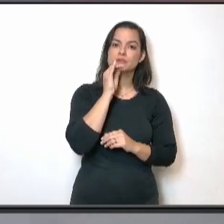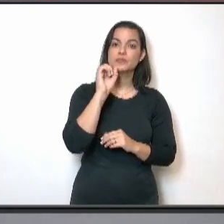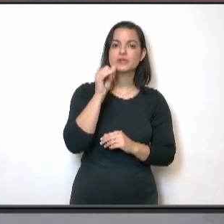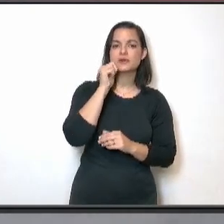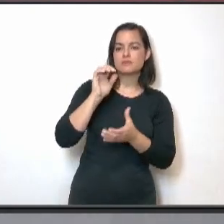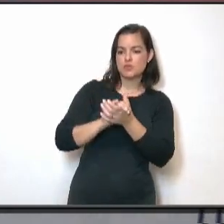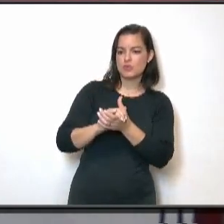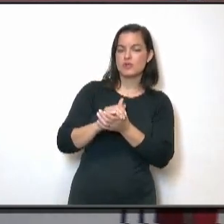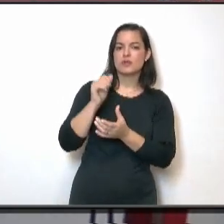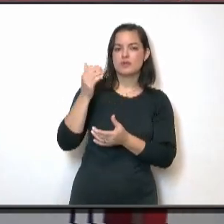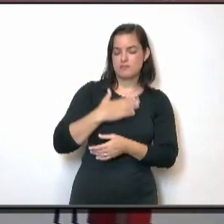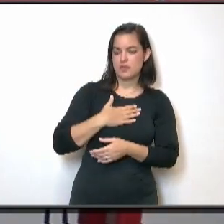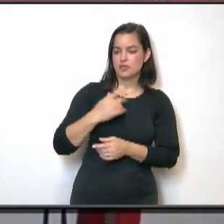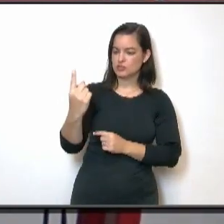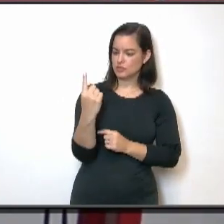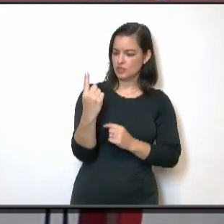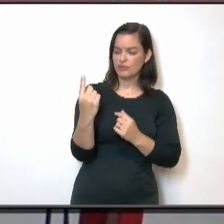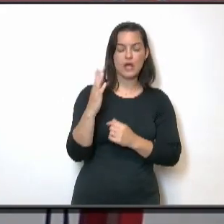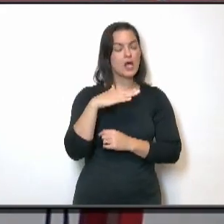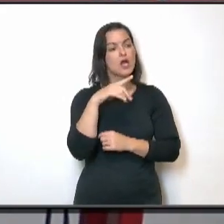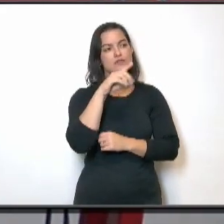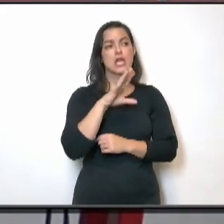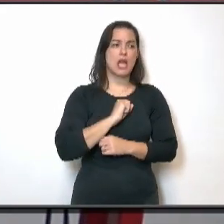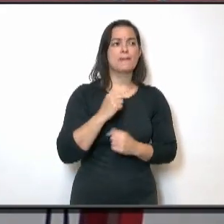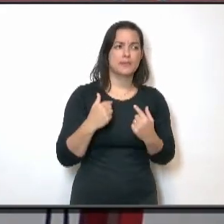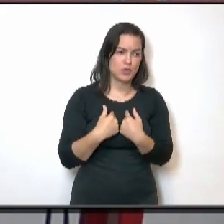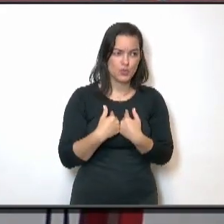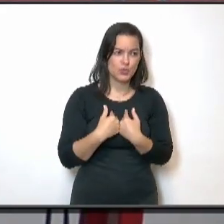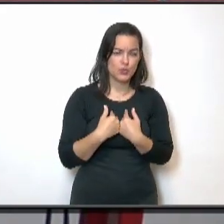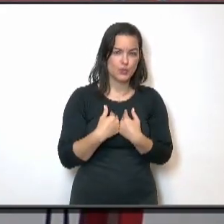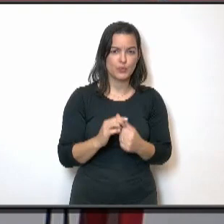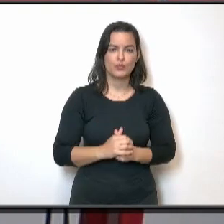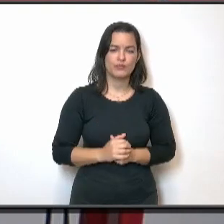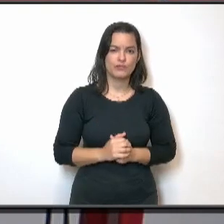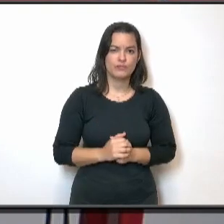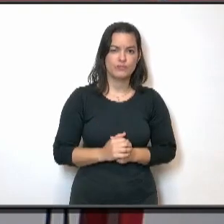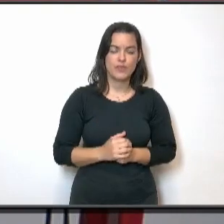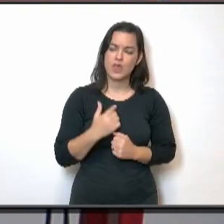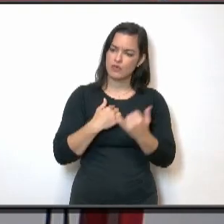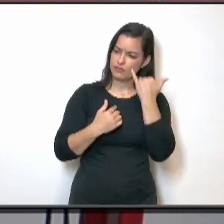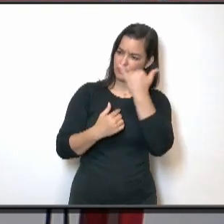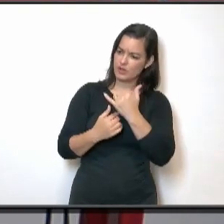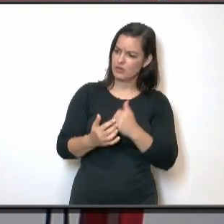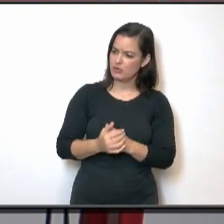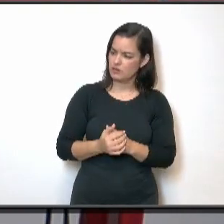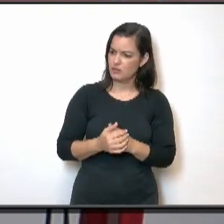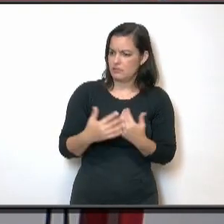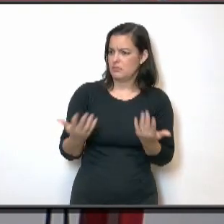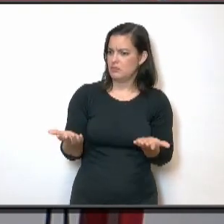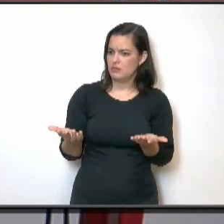aqui, chegar para mim agora e falar assim: meu bem, você me ama? Eu vou dizer assim para ela: meu